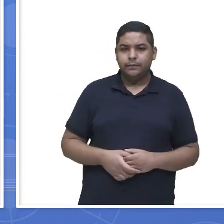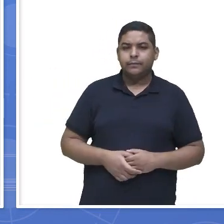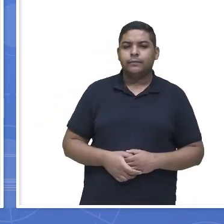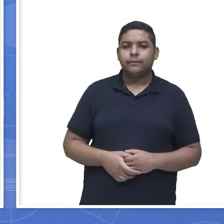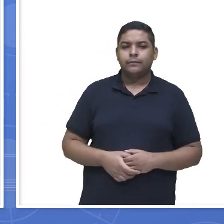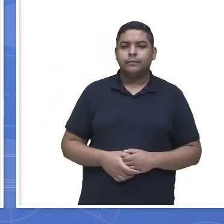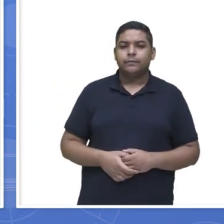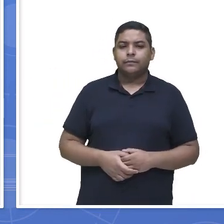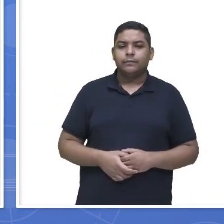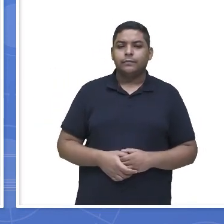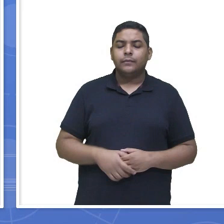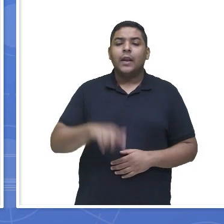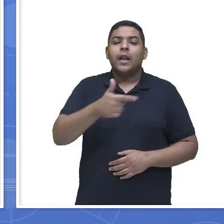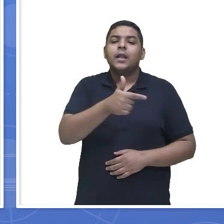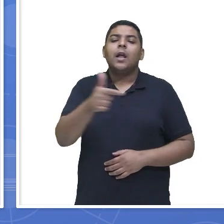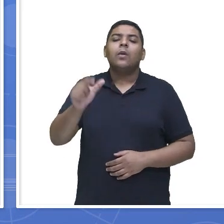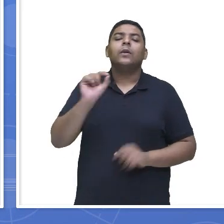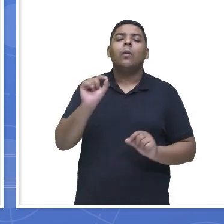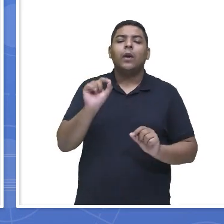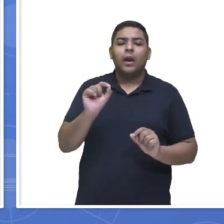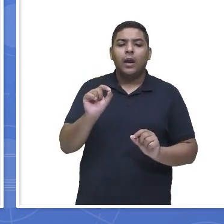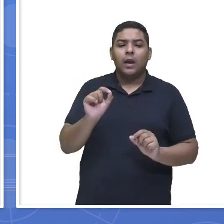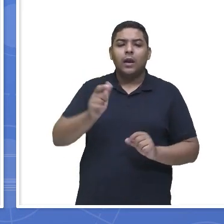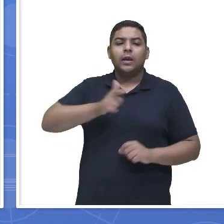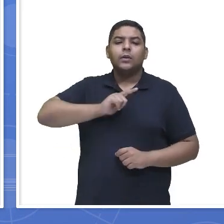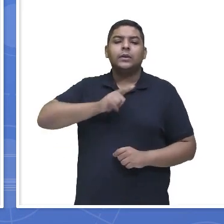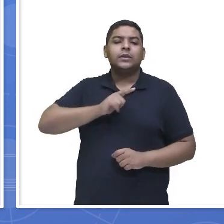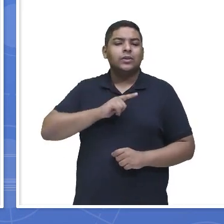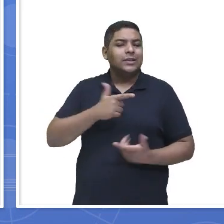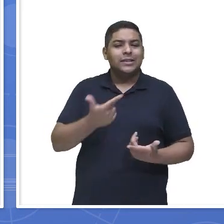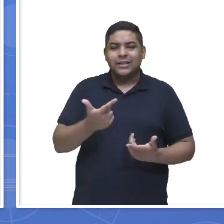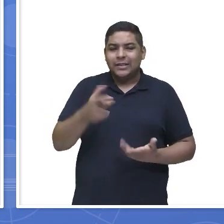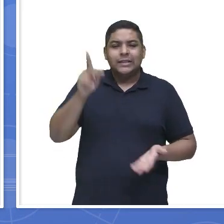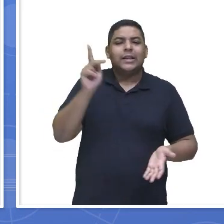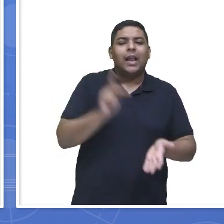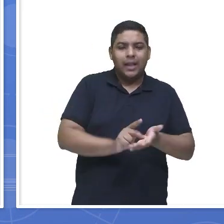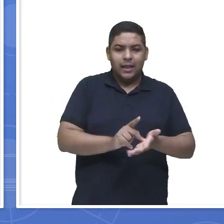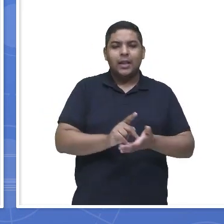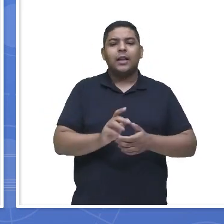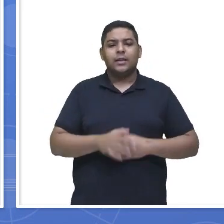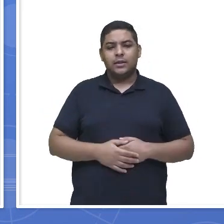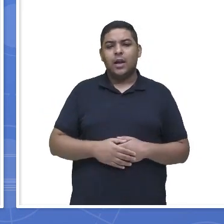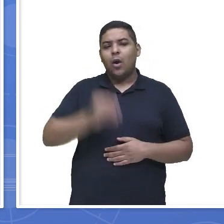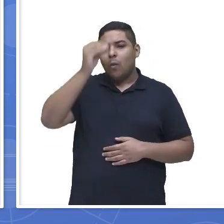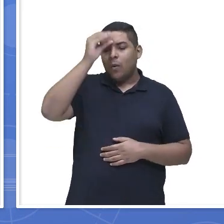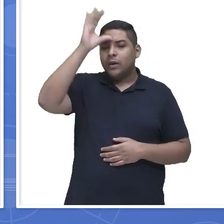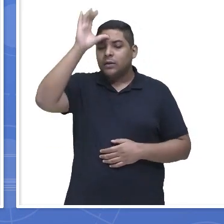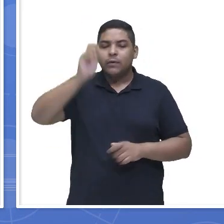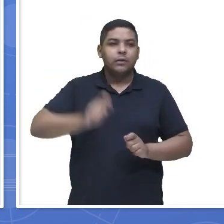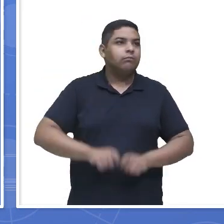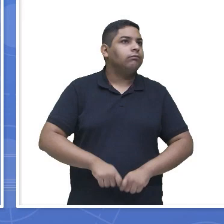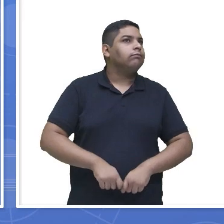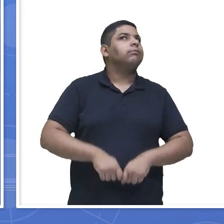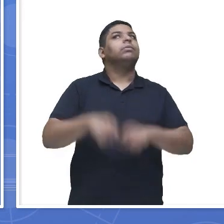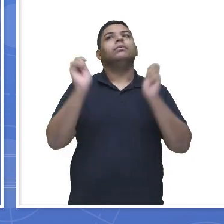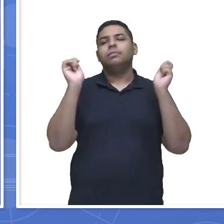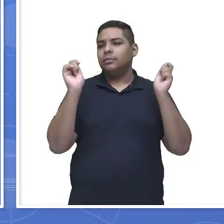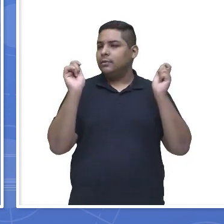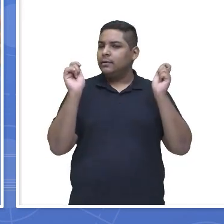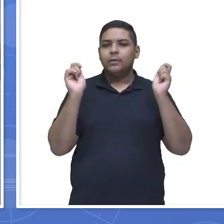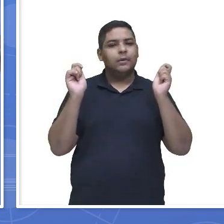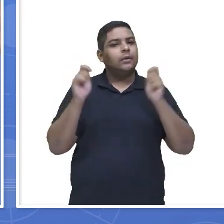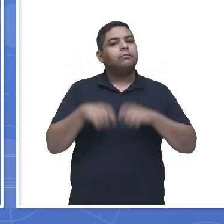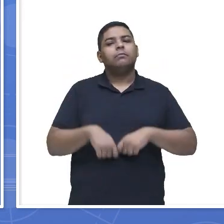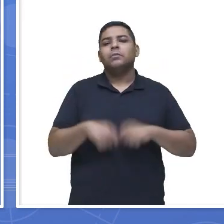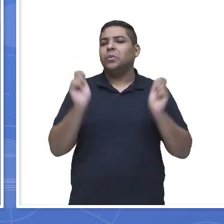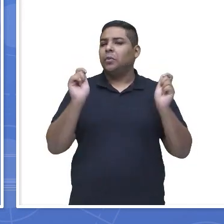diz o seguinte, não existem certezas. O conhecimento é impossível. Ponto